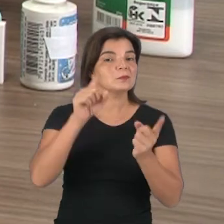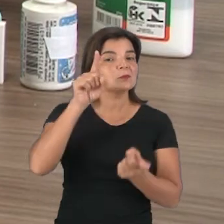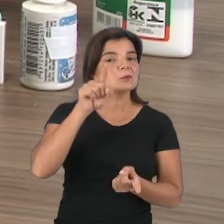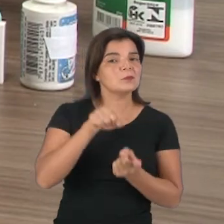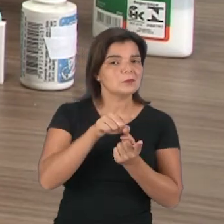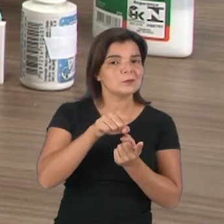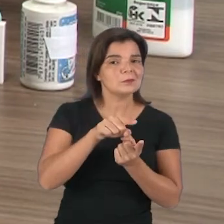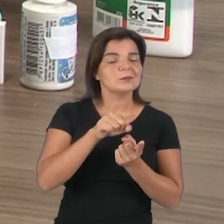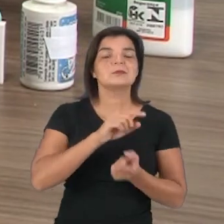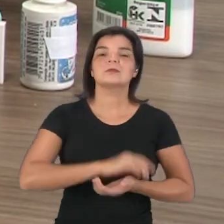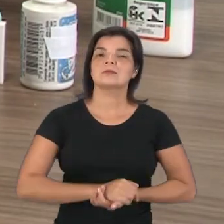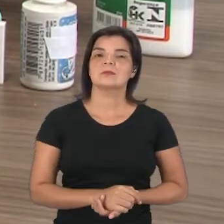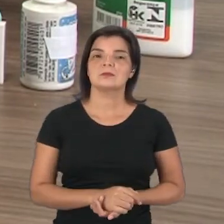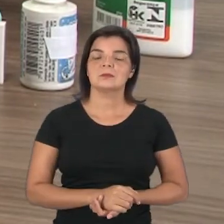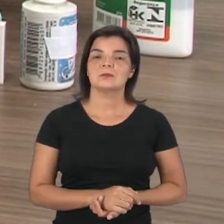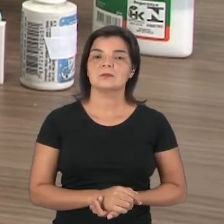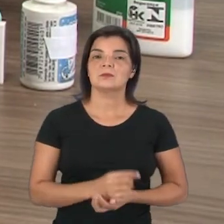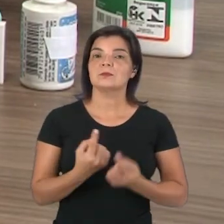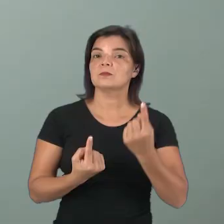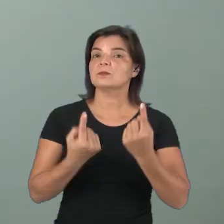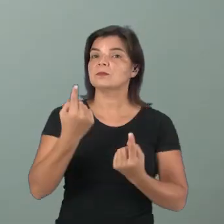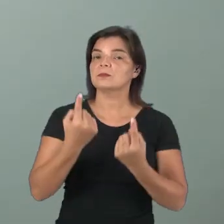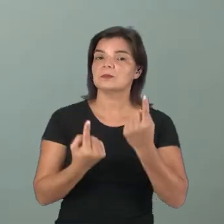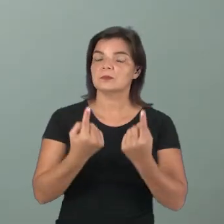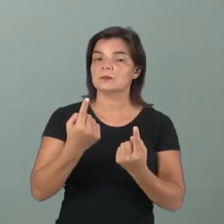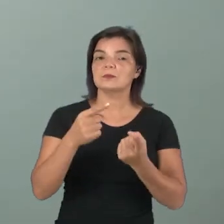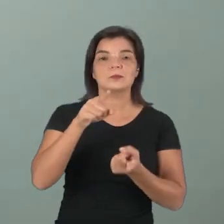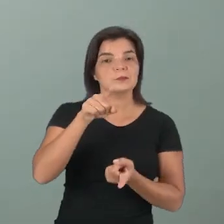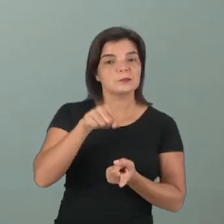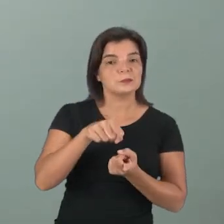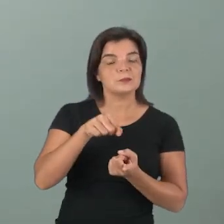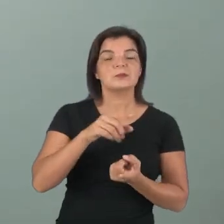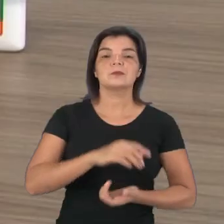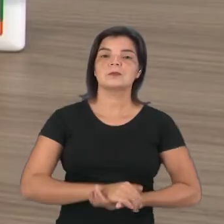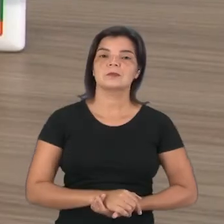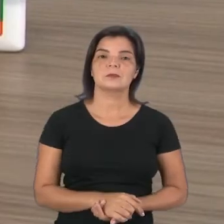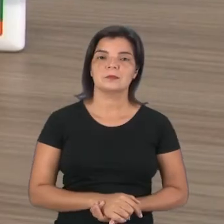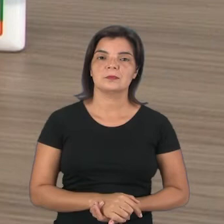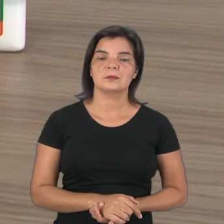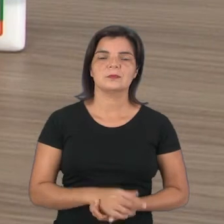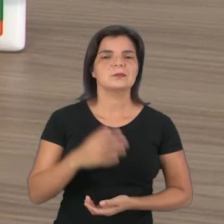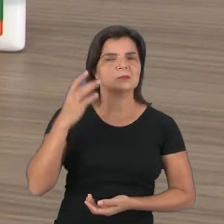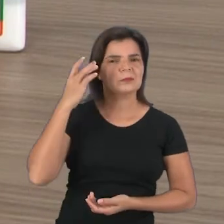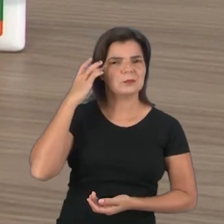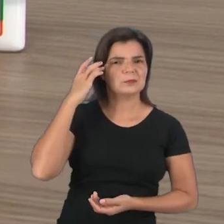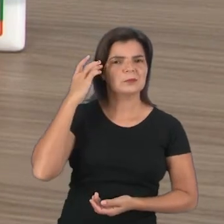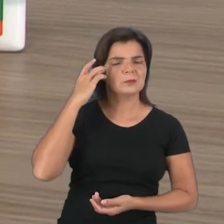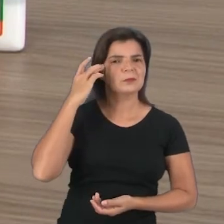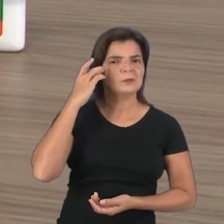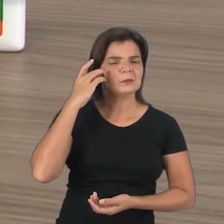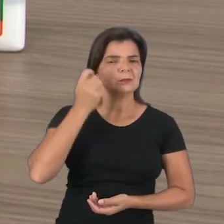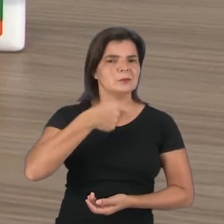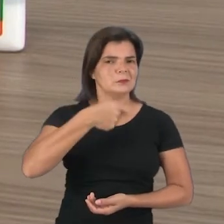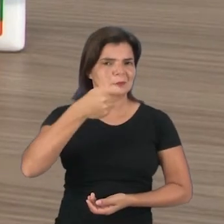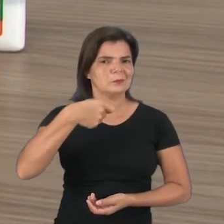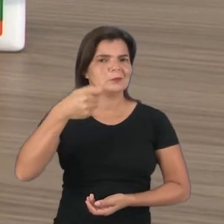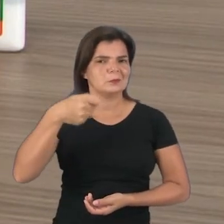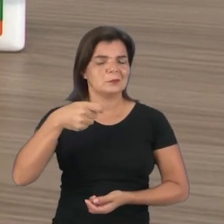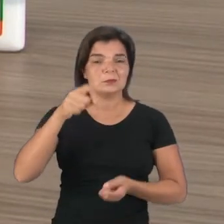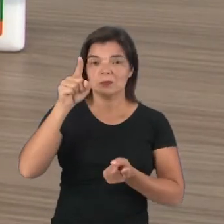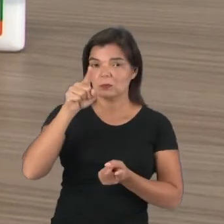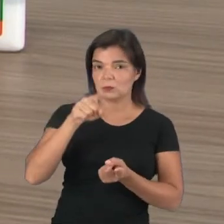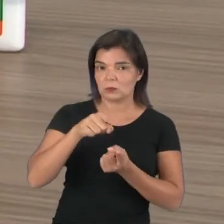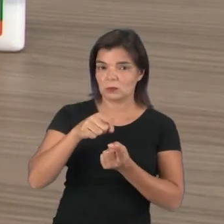curto? Qual dos dois é mais curto? Será que o pincel é